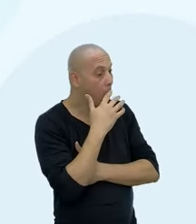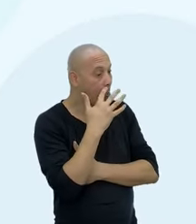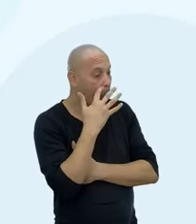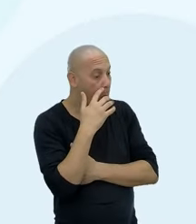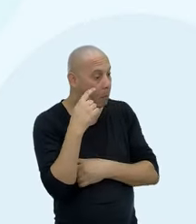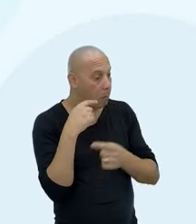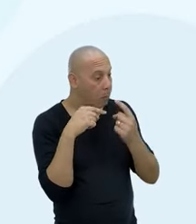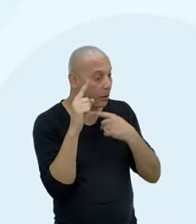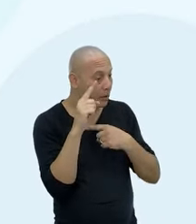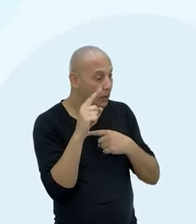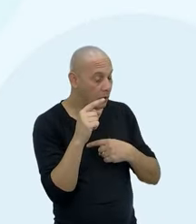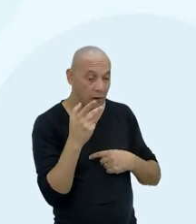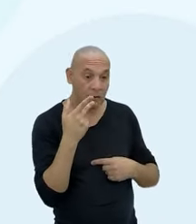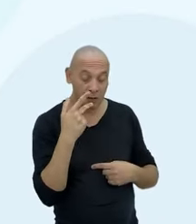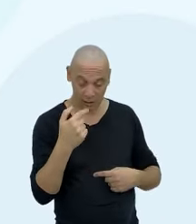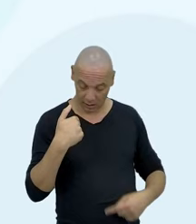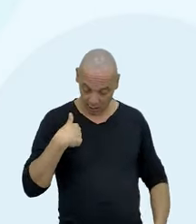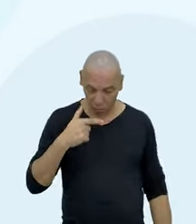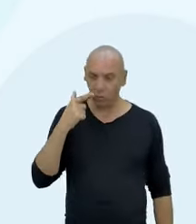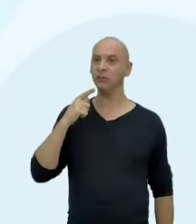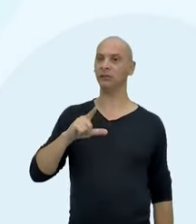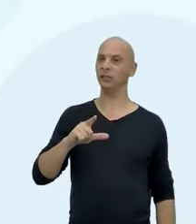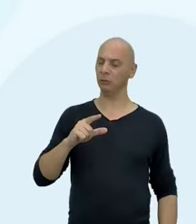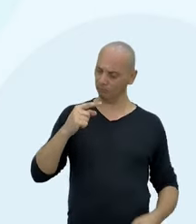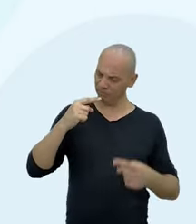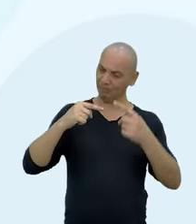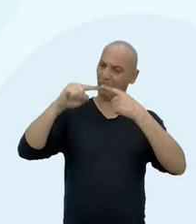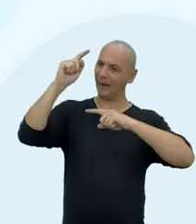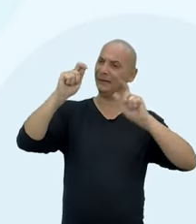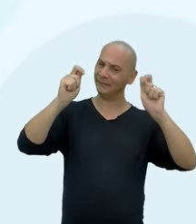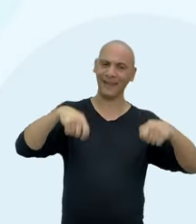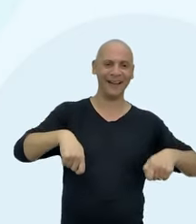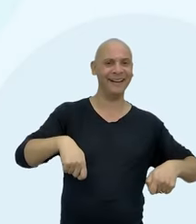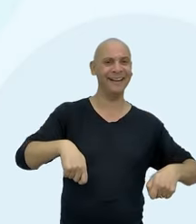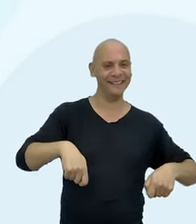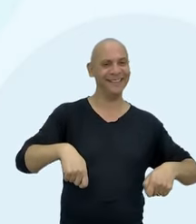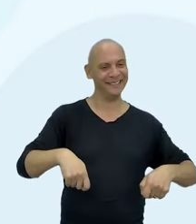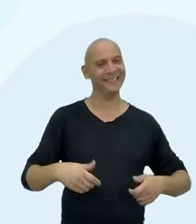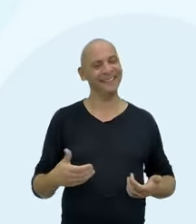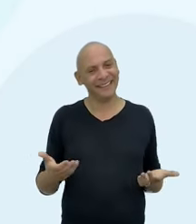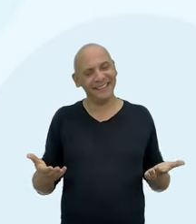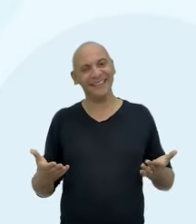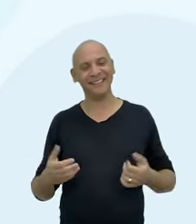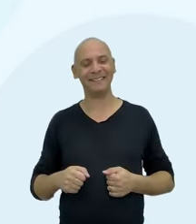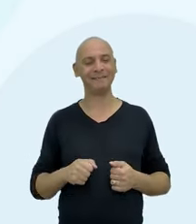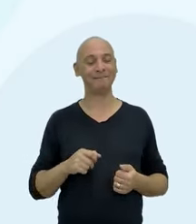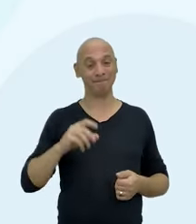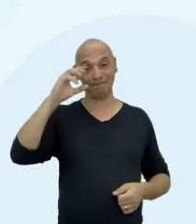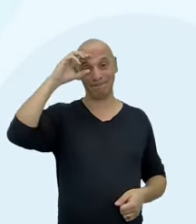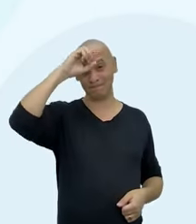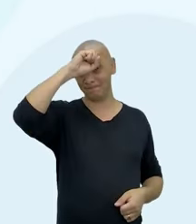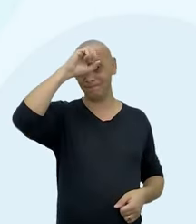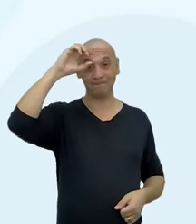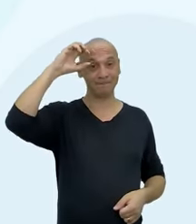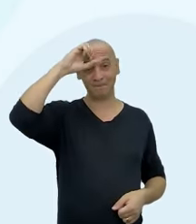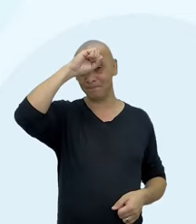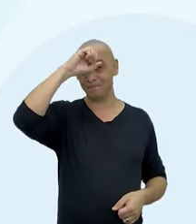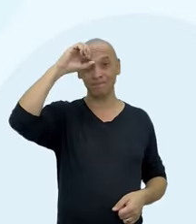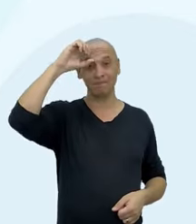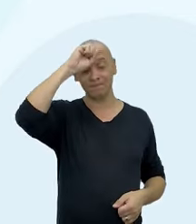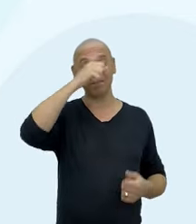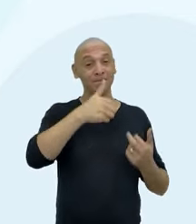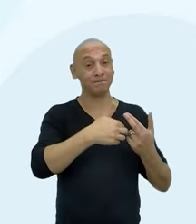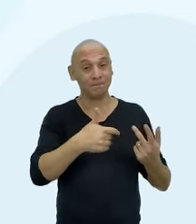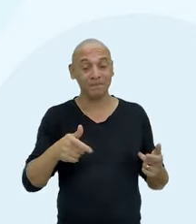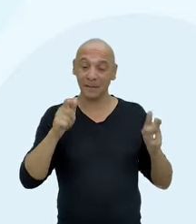Então ela fala se eu consigo fazer isso que mais eu posso fazer então é claro ela aprendeu ela ir